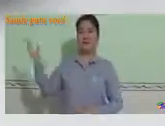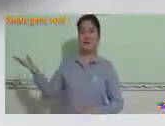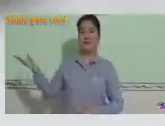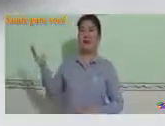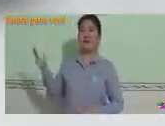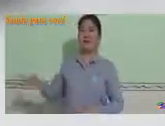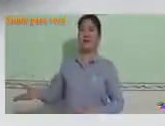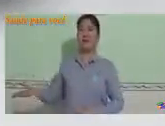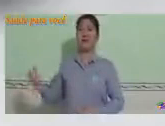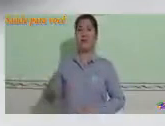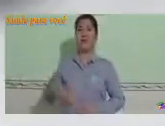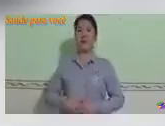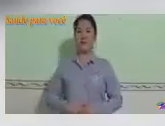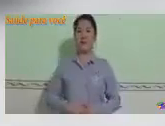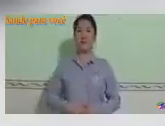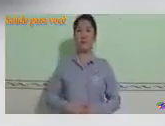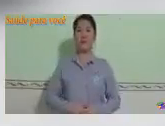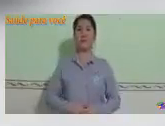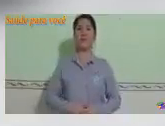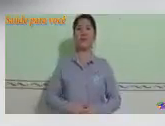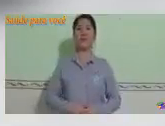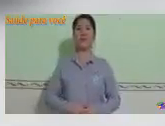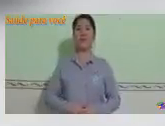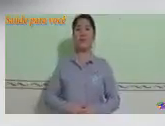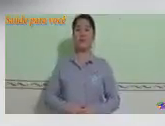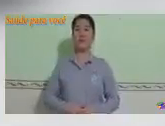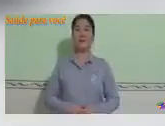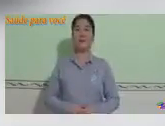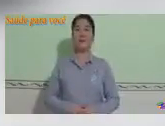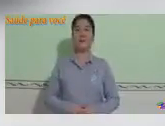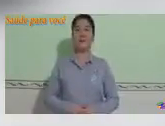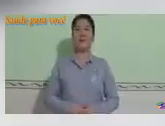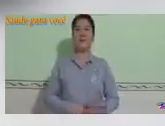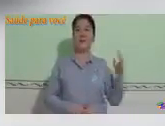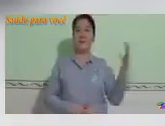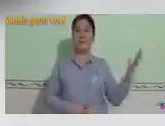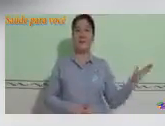colher de sopa de casca de limão, 2 colheres de sopa de vinagre de sidra,